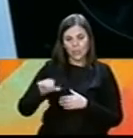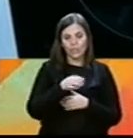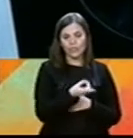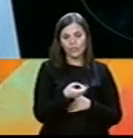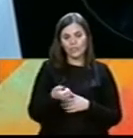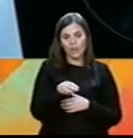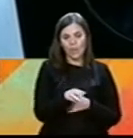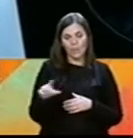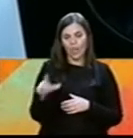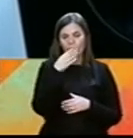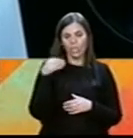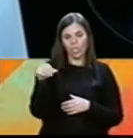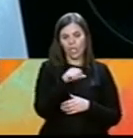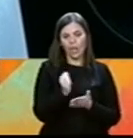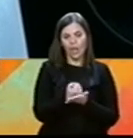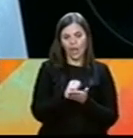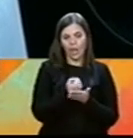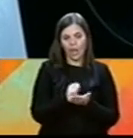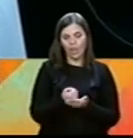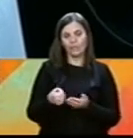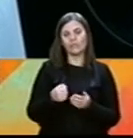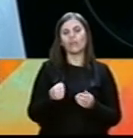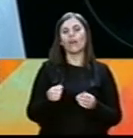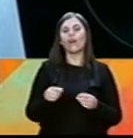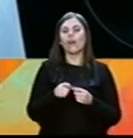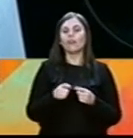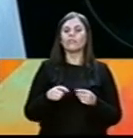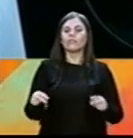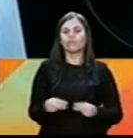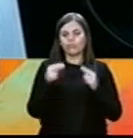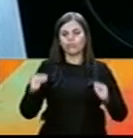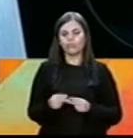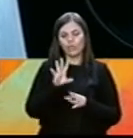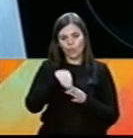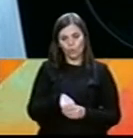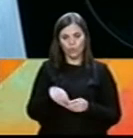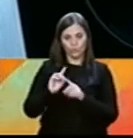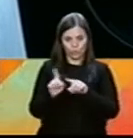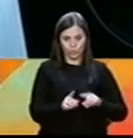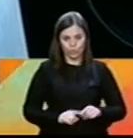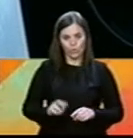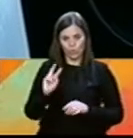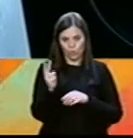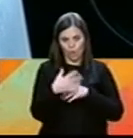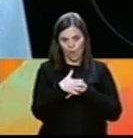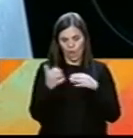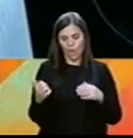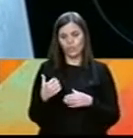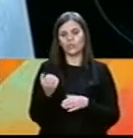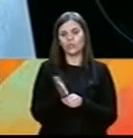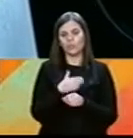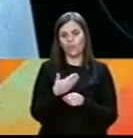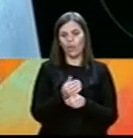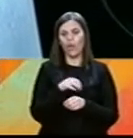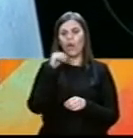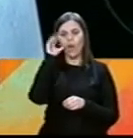de azeite, 2 dentes de alho, 70 gramas de mistura de folhas verdes, teira salada, 2 laranjinhas, 1 cebola roxa, do Algarve,